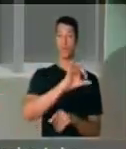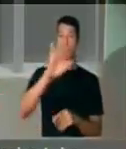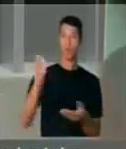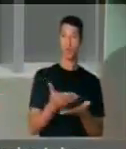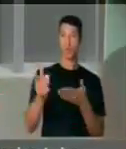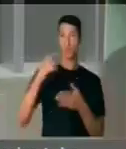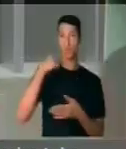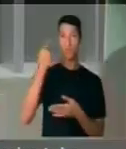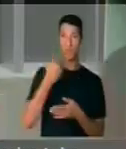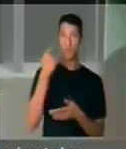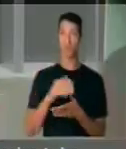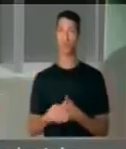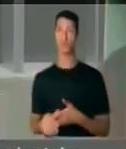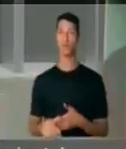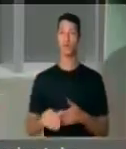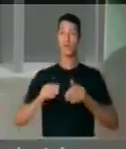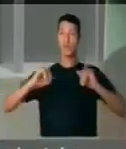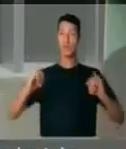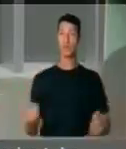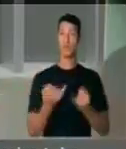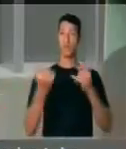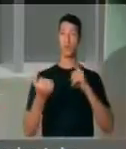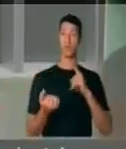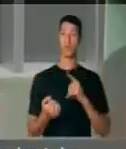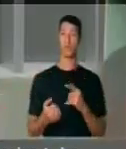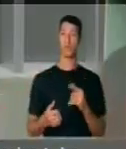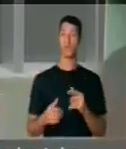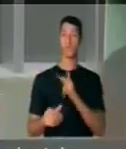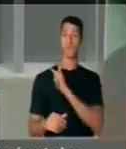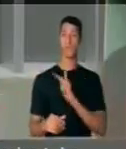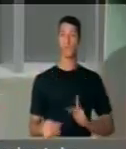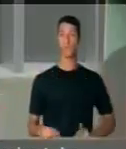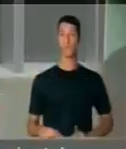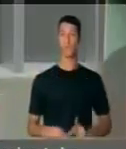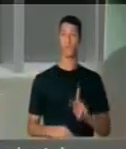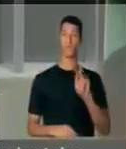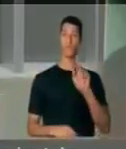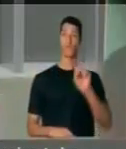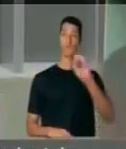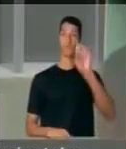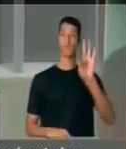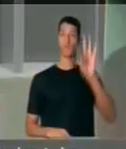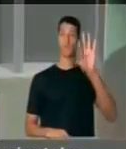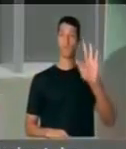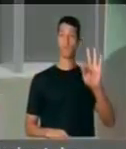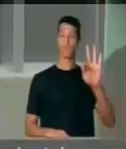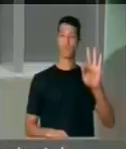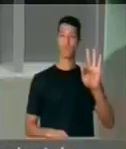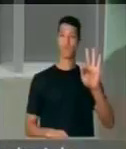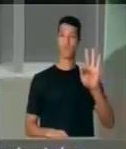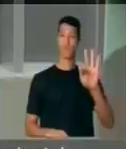dos deputados. Numa oportunidade, a presidente do Supremo Federal,